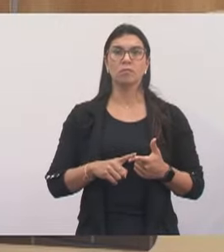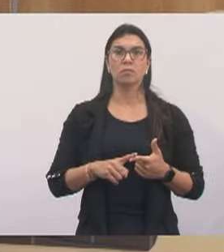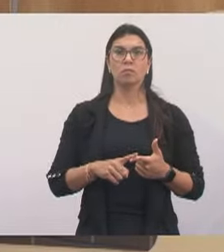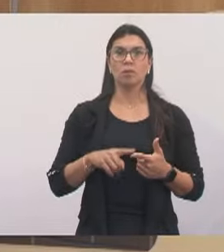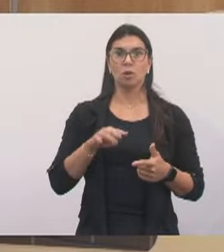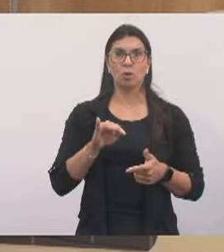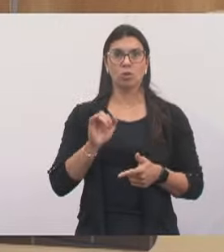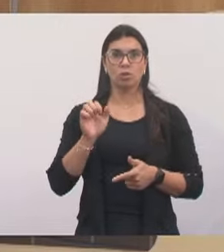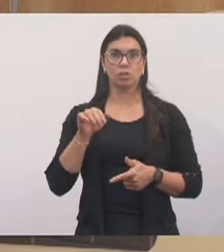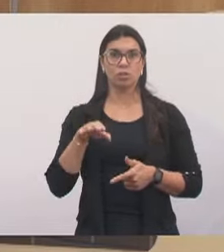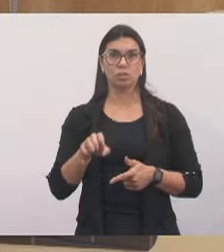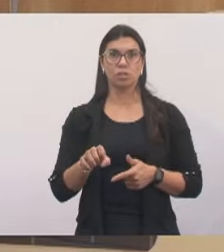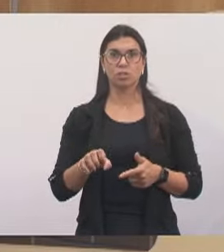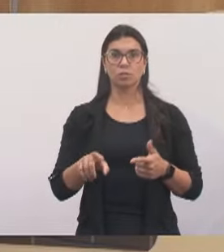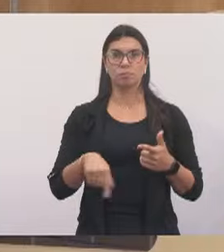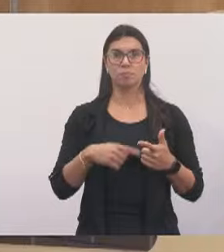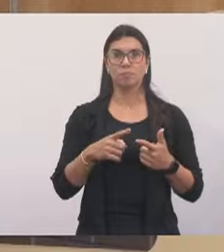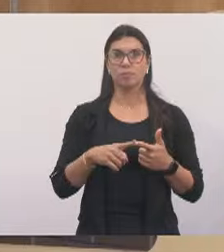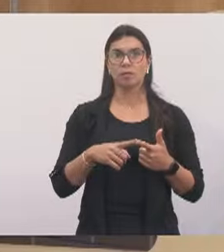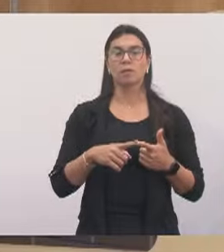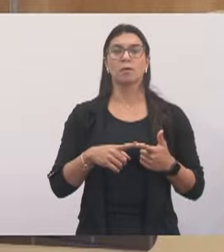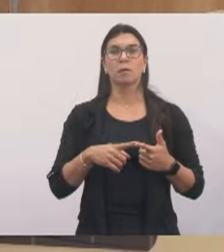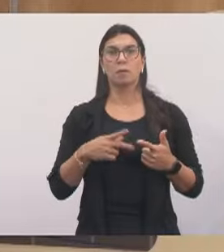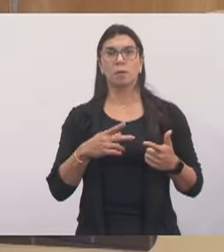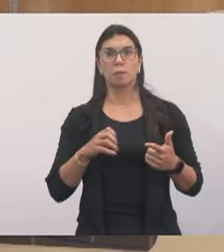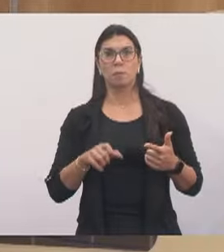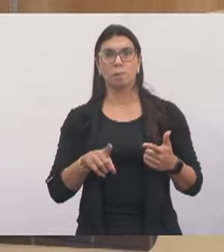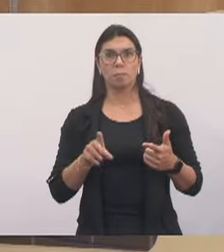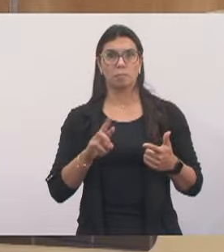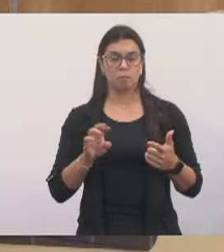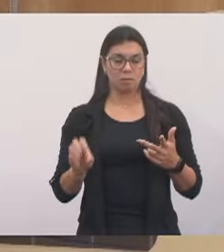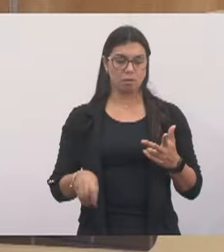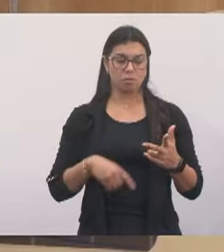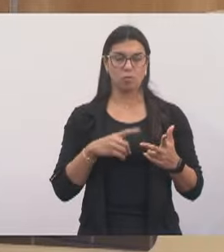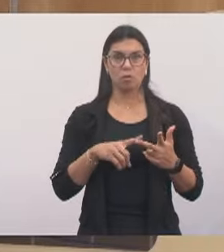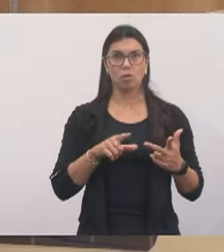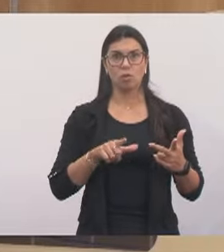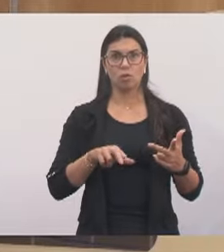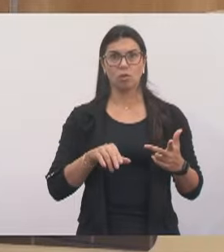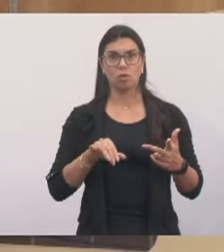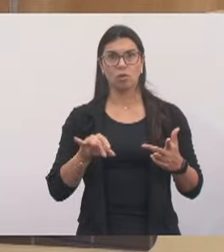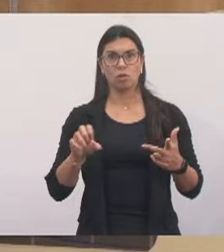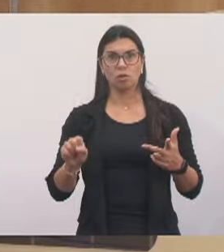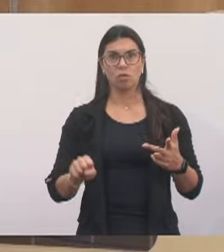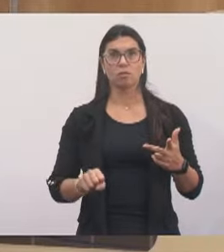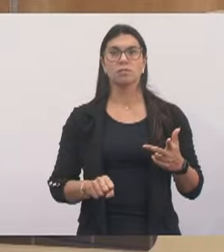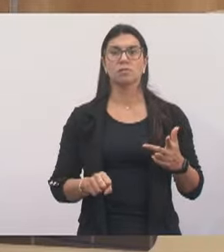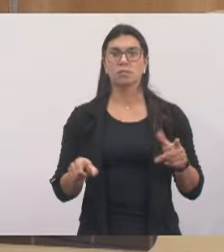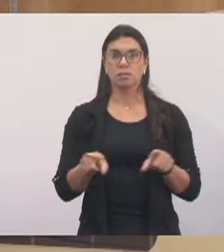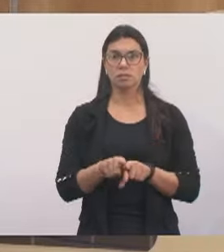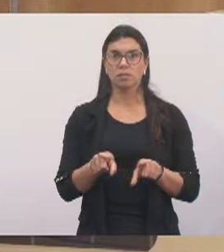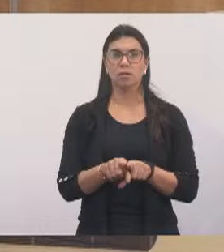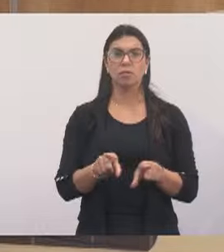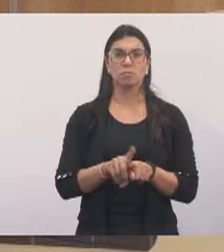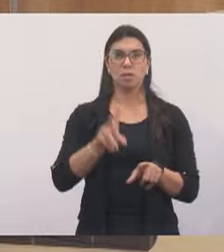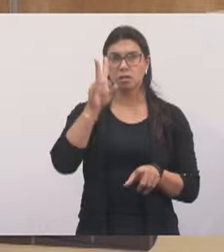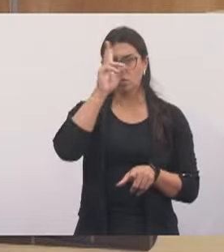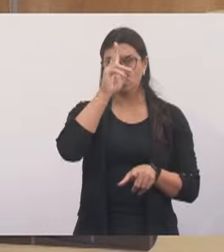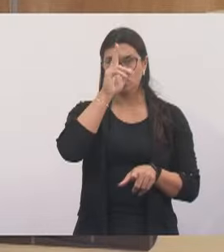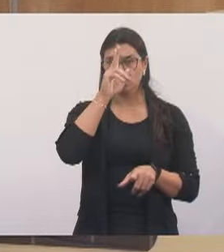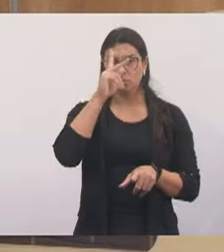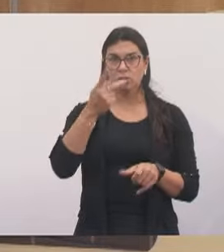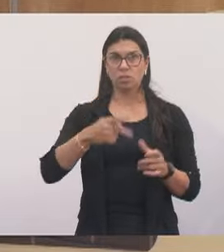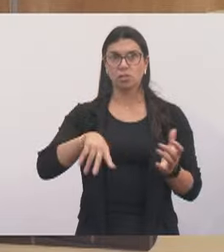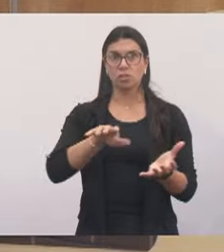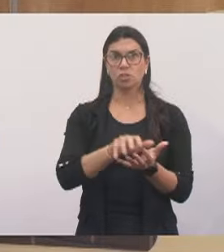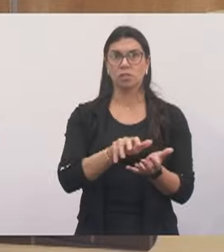né, tá, o Pedro, o Varney e também o Luiz, né, que estão presentes aqui agora, que também tem toda uma história aqui em Jacareí,